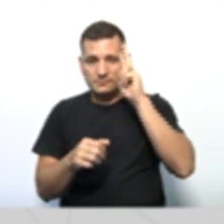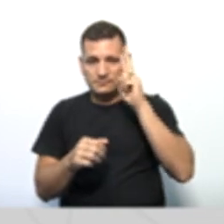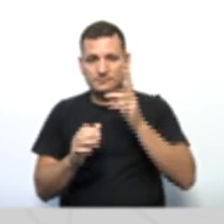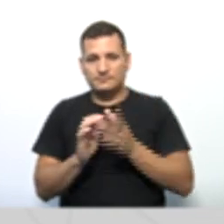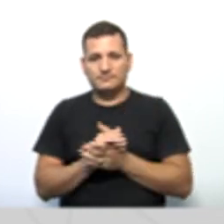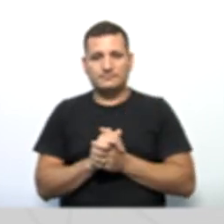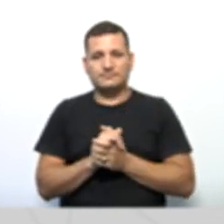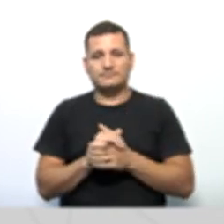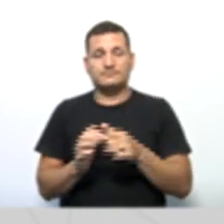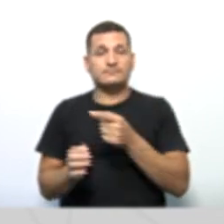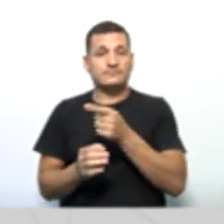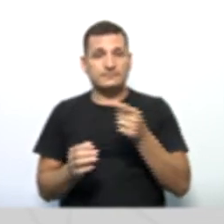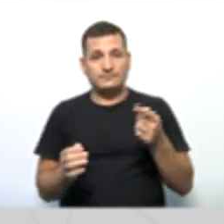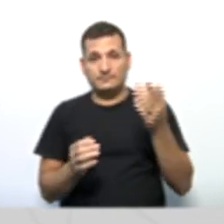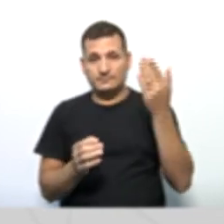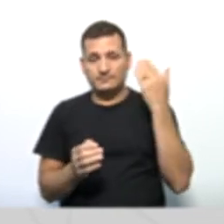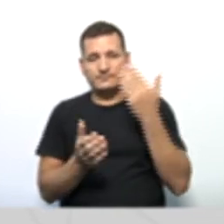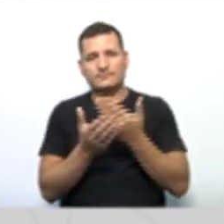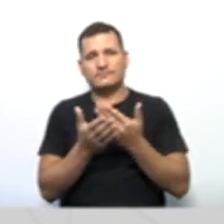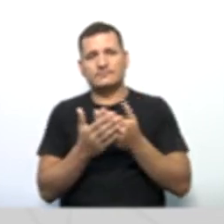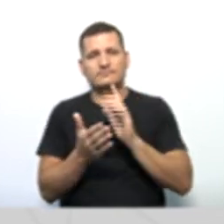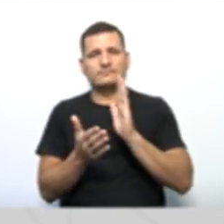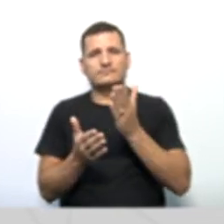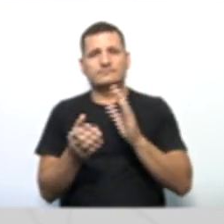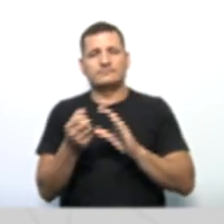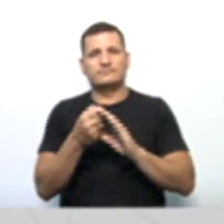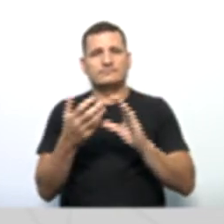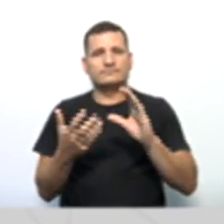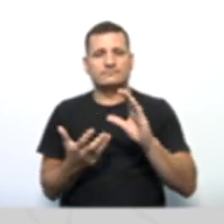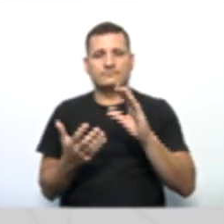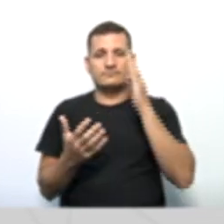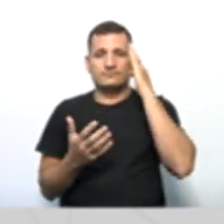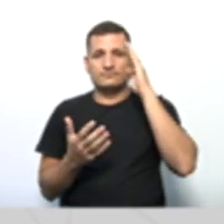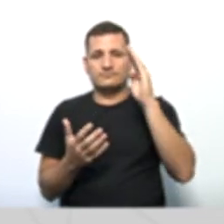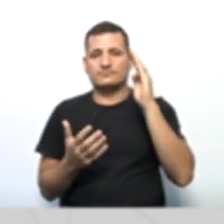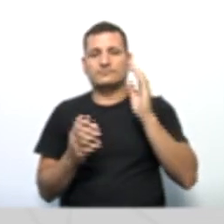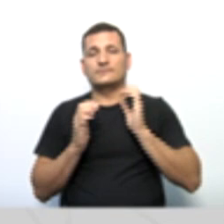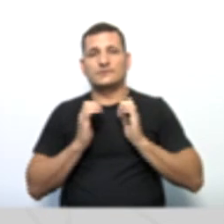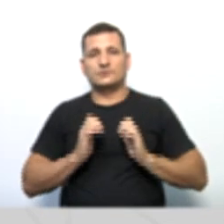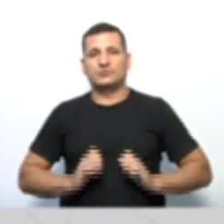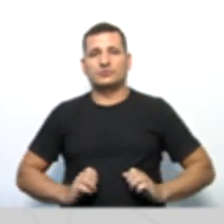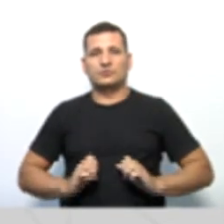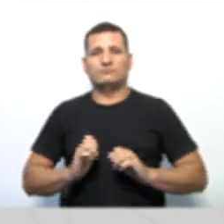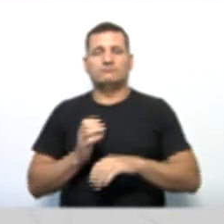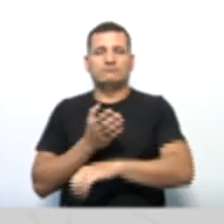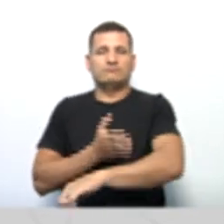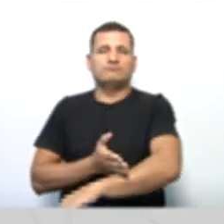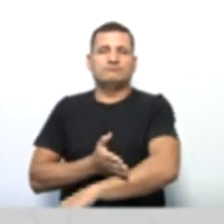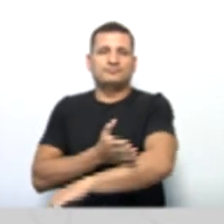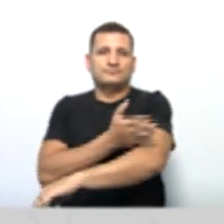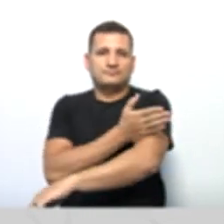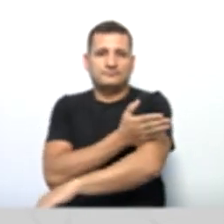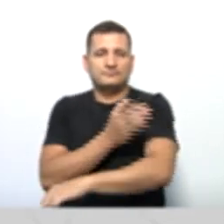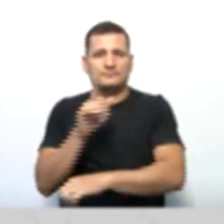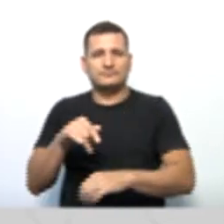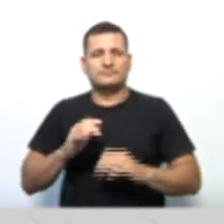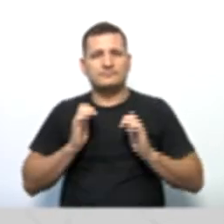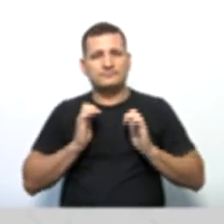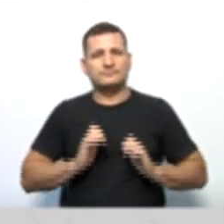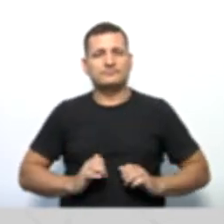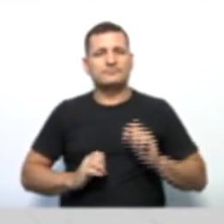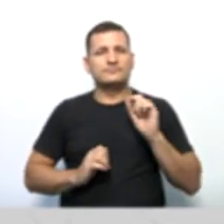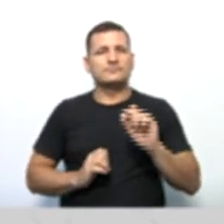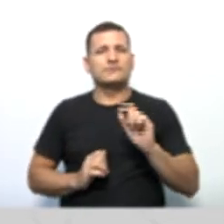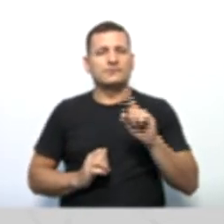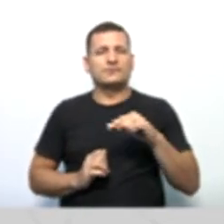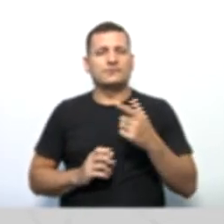Nós vimos na semana passada as principais características da ética da antiguidade, né, que era uma ética baseada na vivência